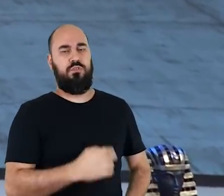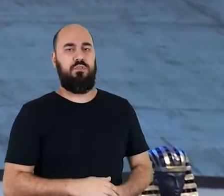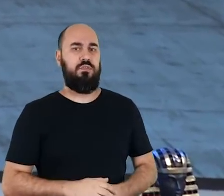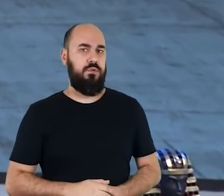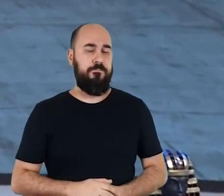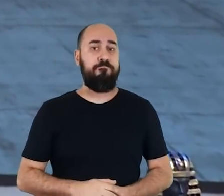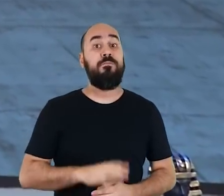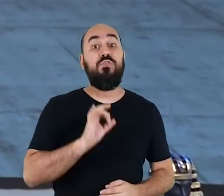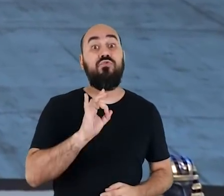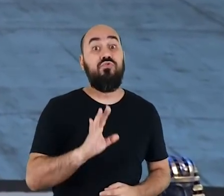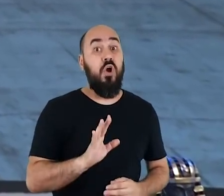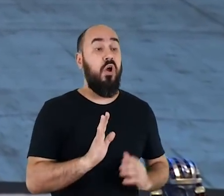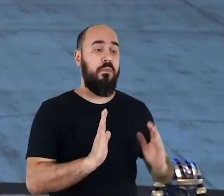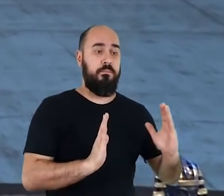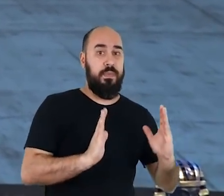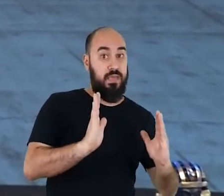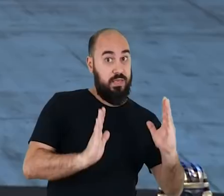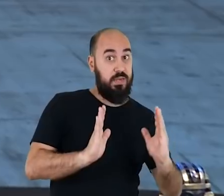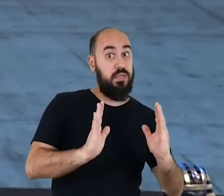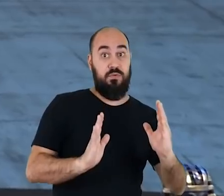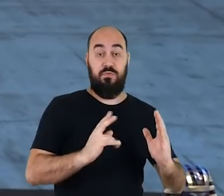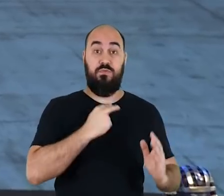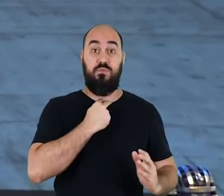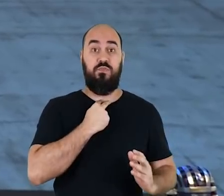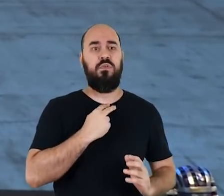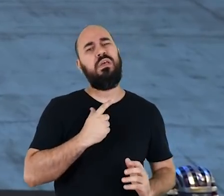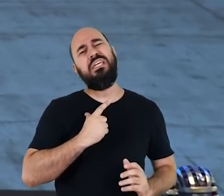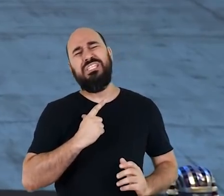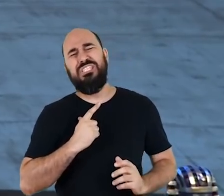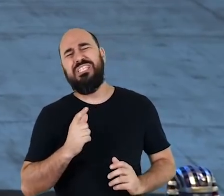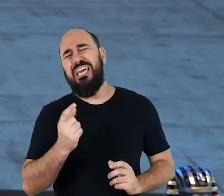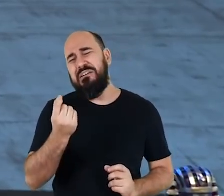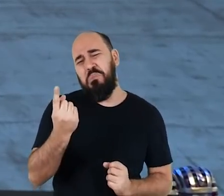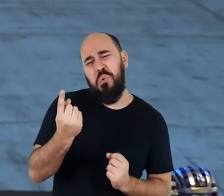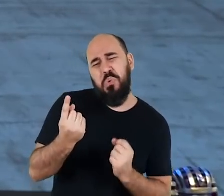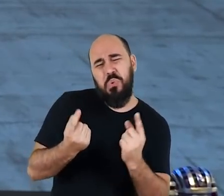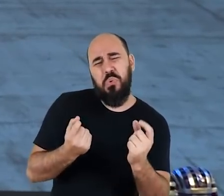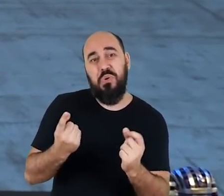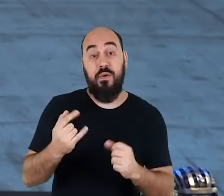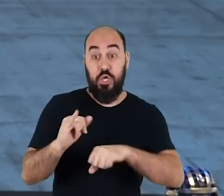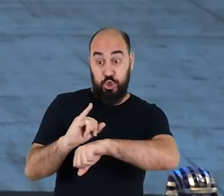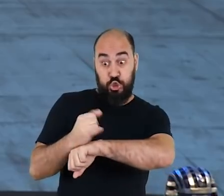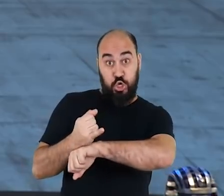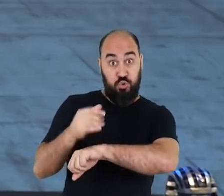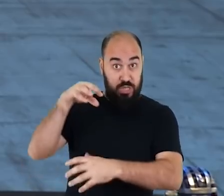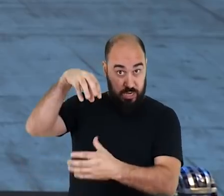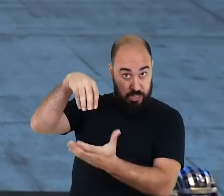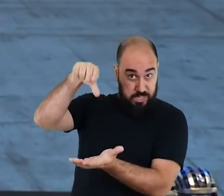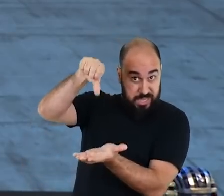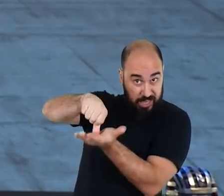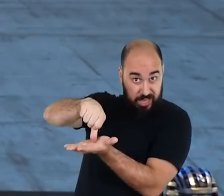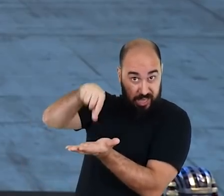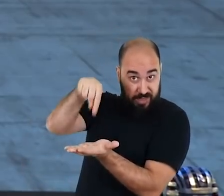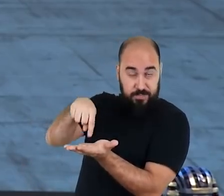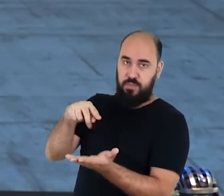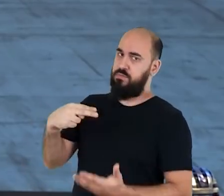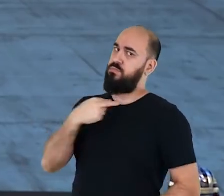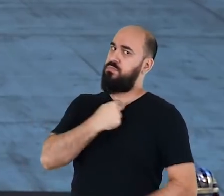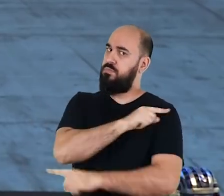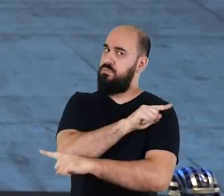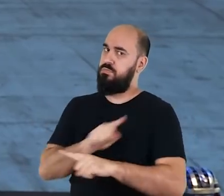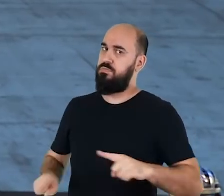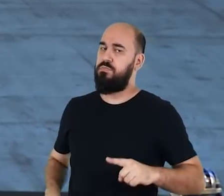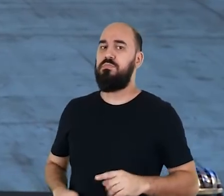tempo. Apenas na Galileia podia ter uma moeda ou outra, mas ali em Jerusalém não. Então o que eles fizeram? Eles fizeram